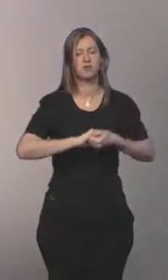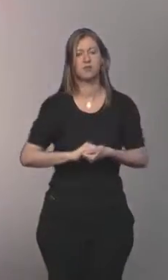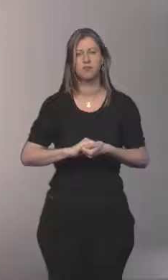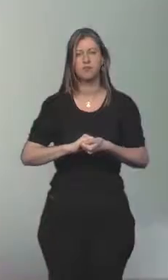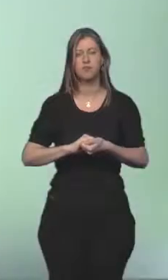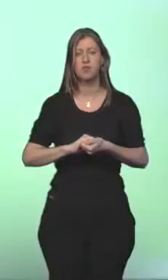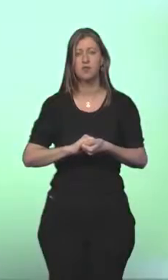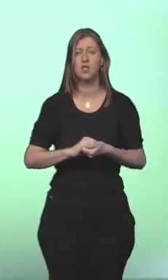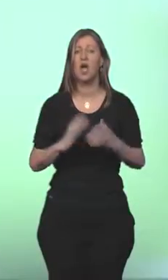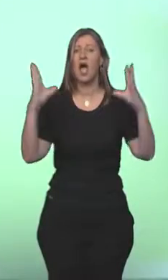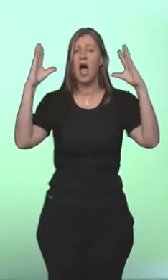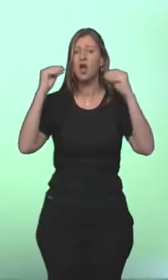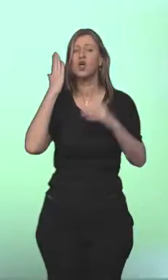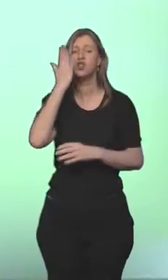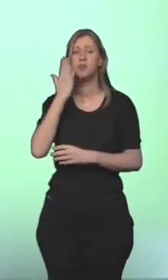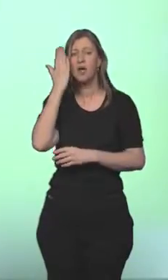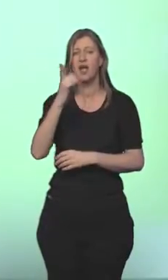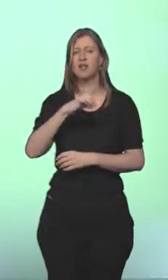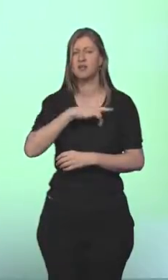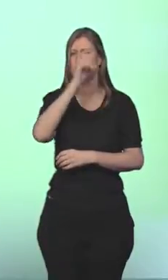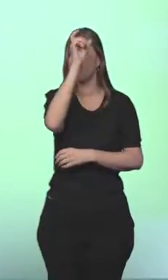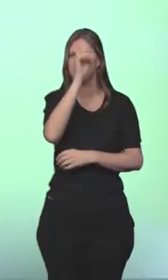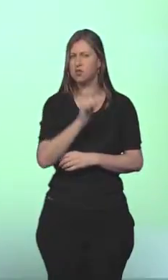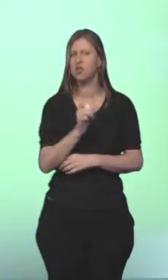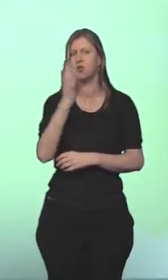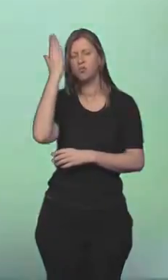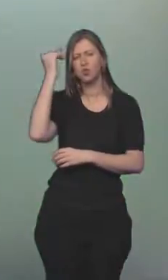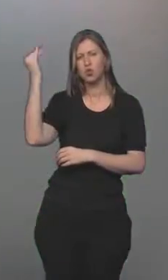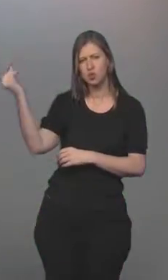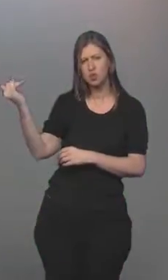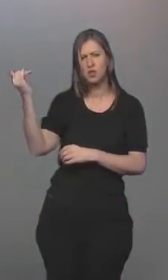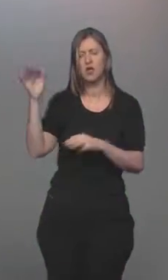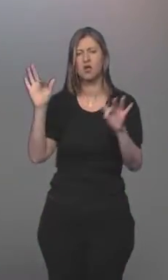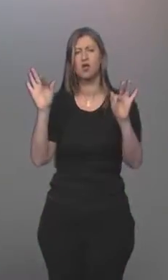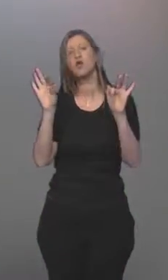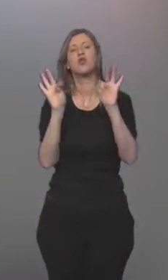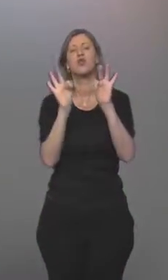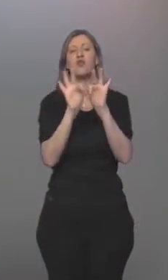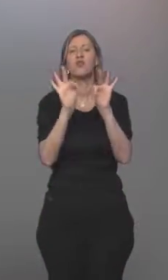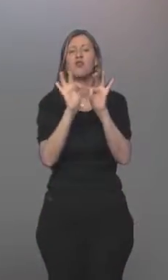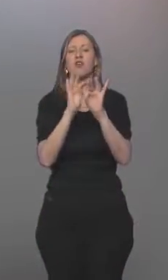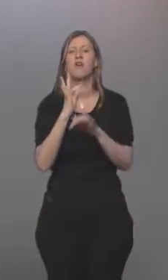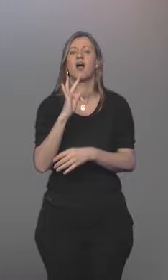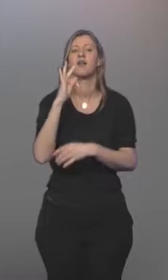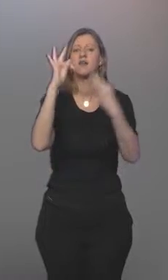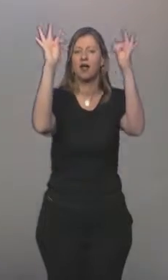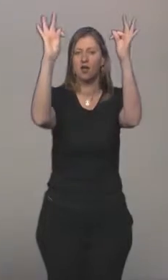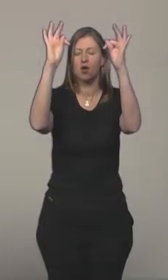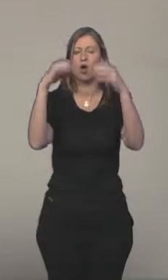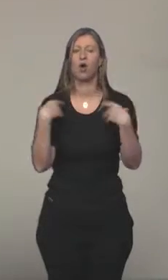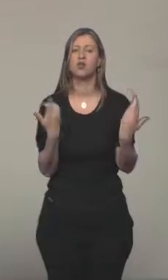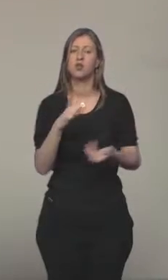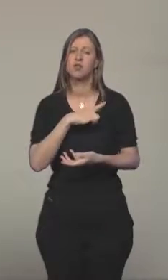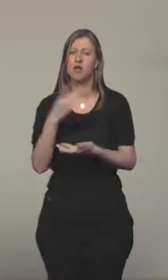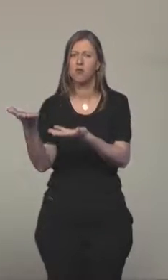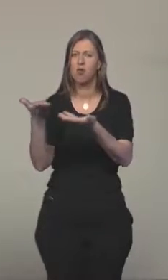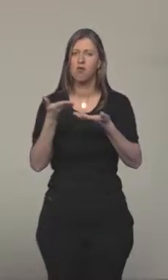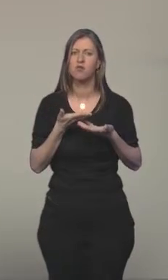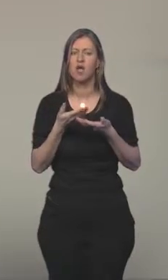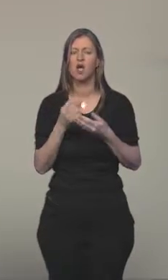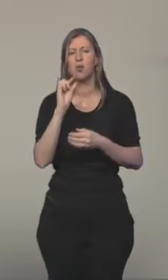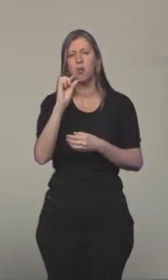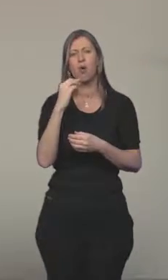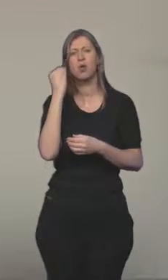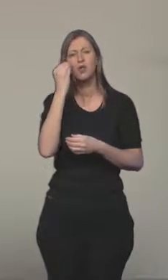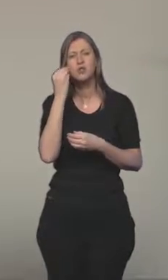arrecadados para o Banco de Alimentos. A noite de palestras começou com o case de sucesso do Fevale Tech Park. A gente foi convidado para